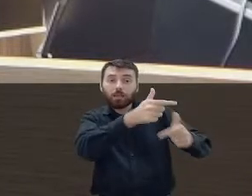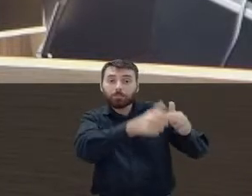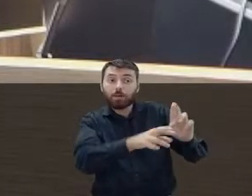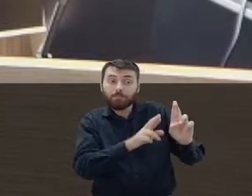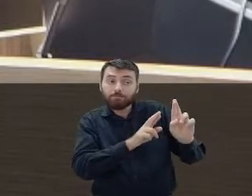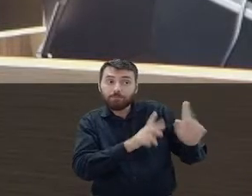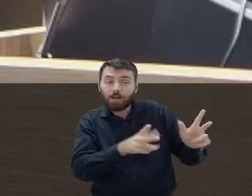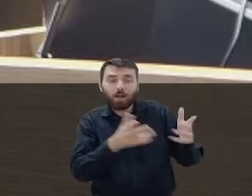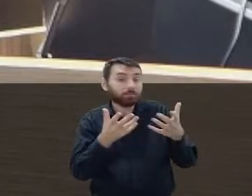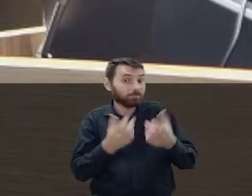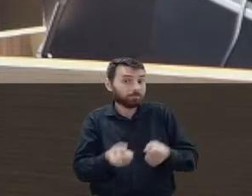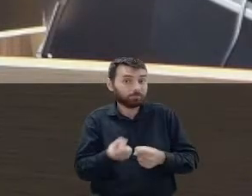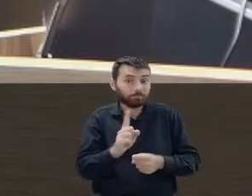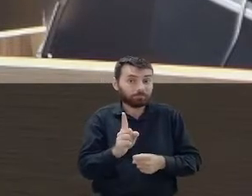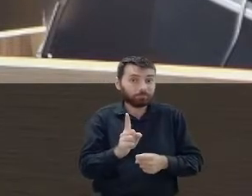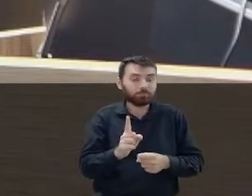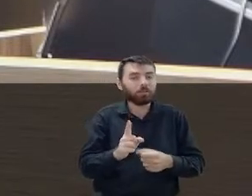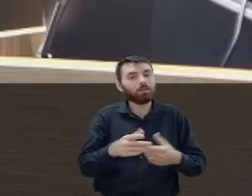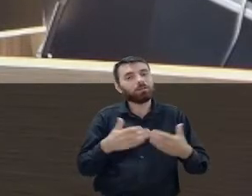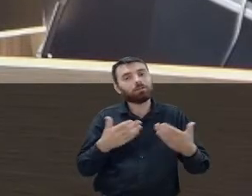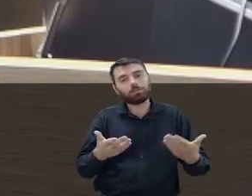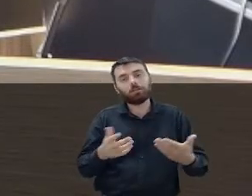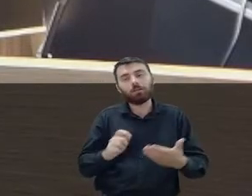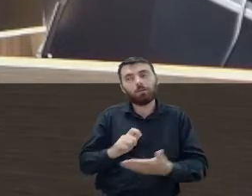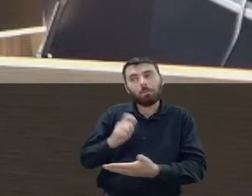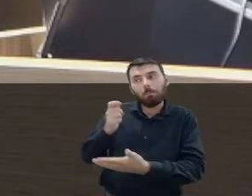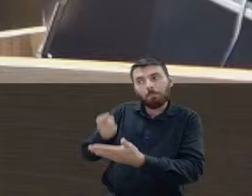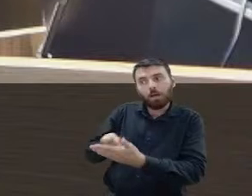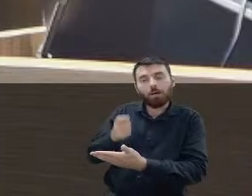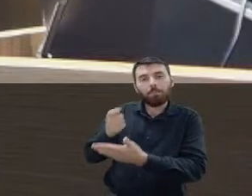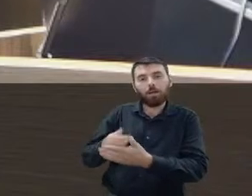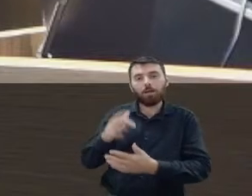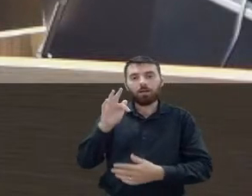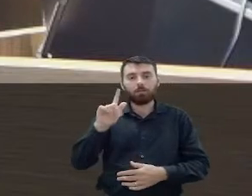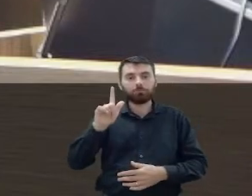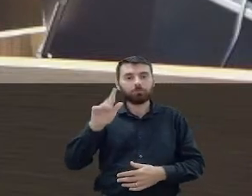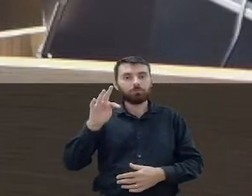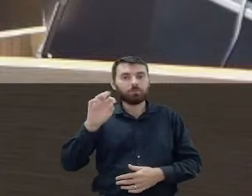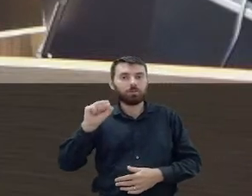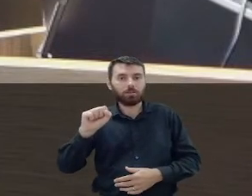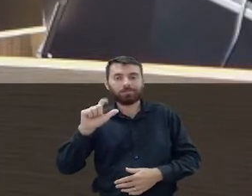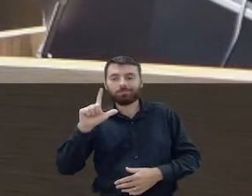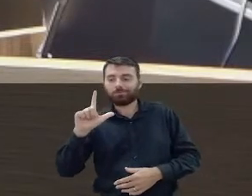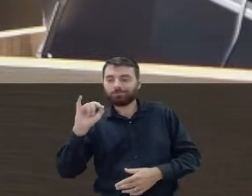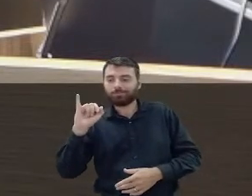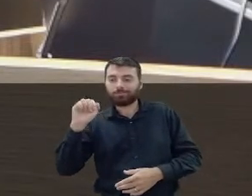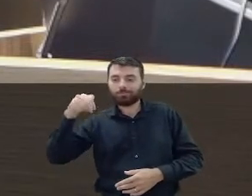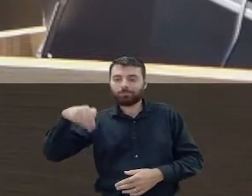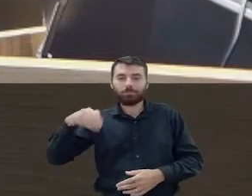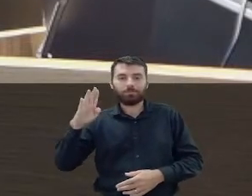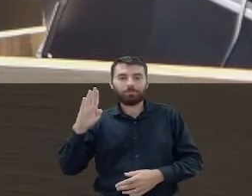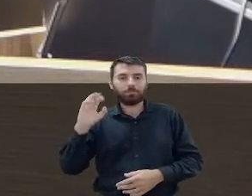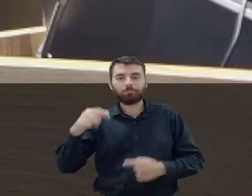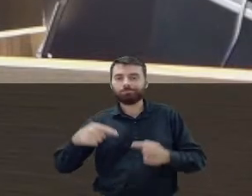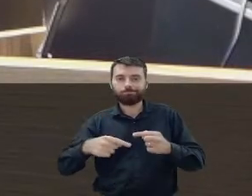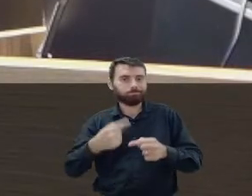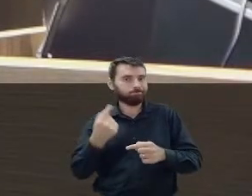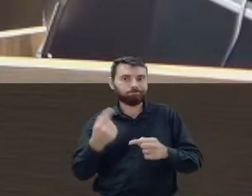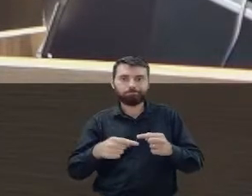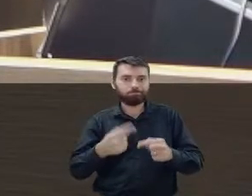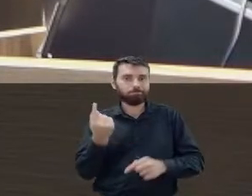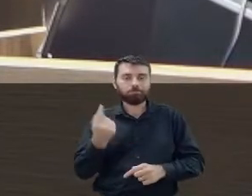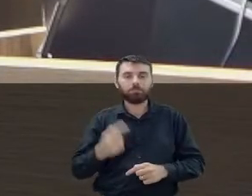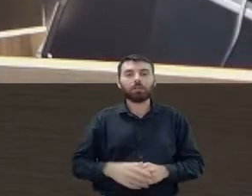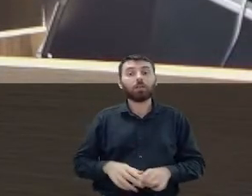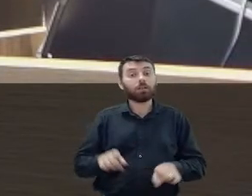a necessidade do pagamento do período do limbo previdenciário, devendo ser observado ainda, caso a caso, o princípio da boa-fé,